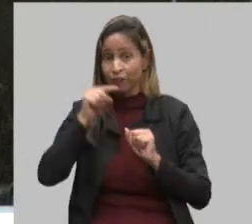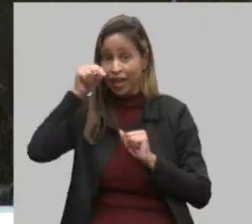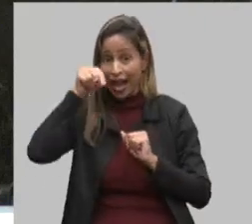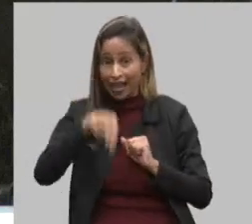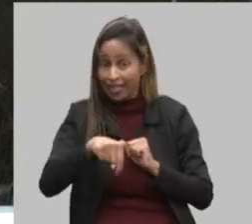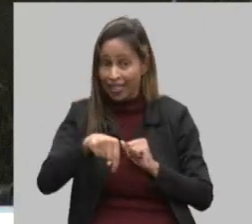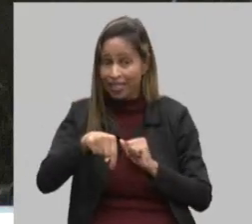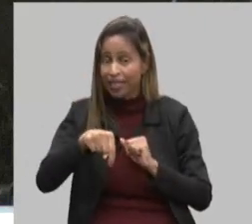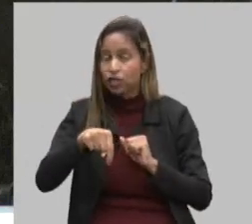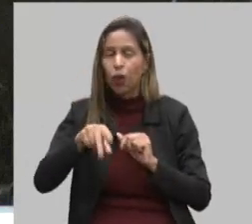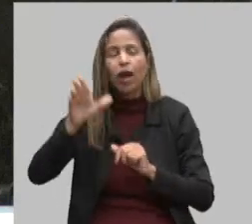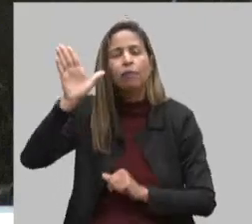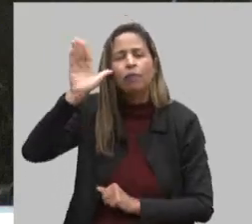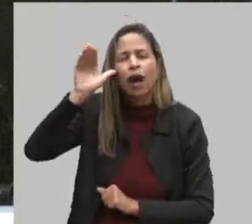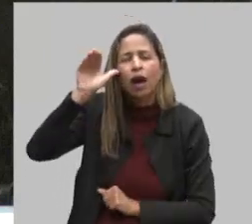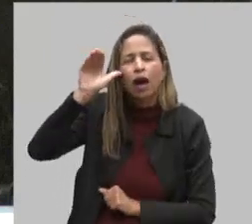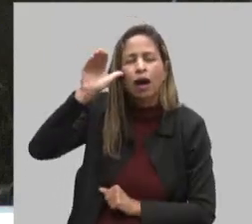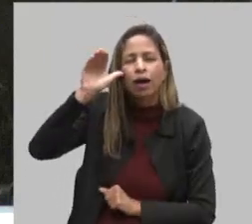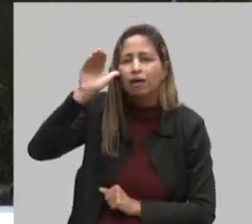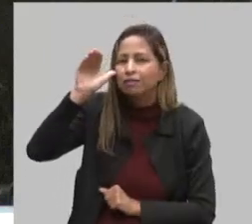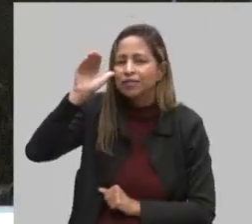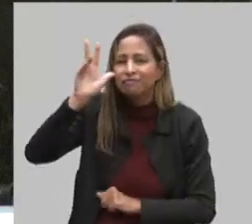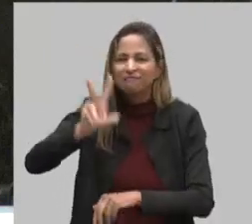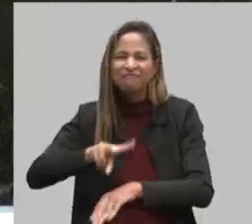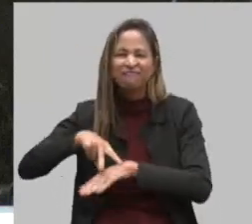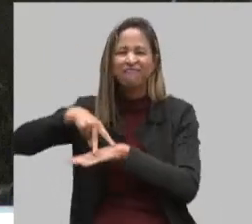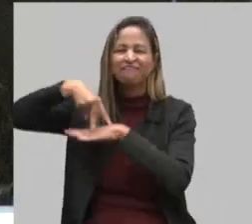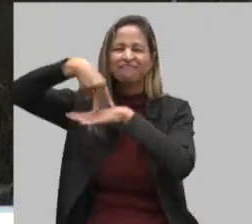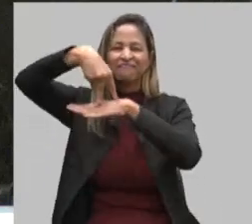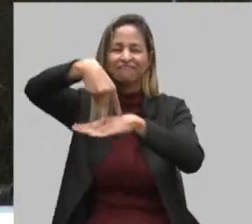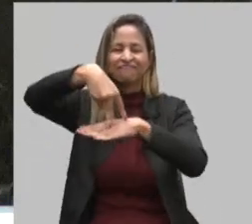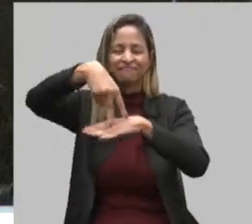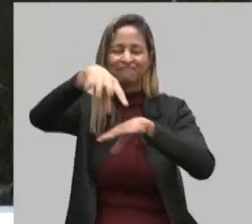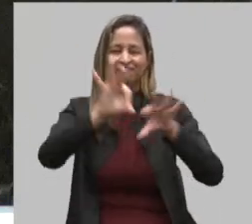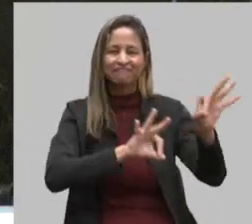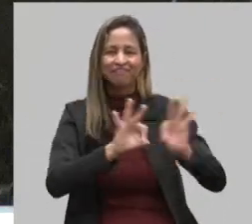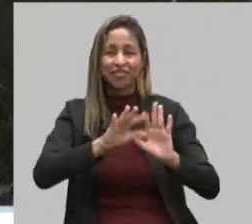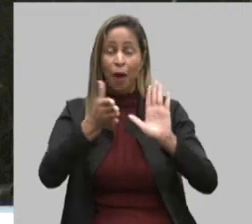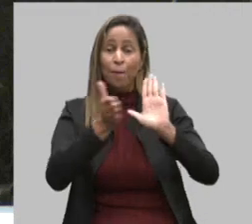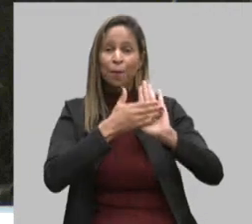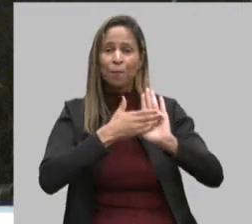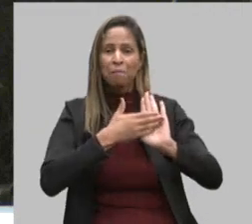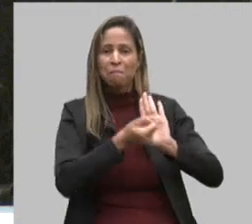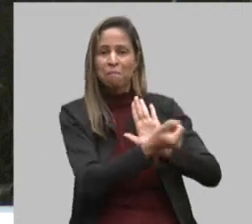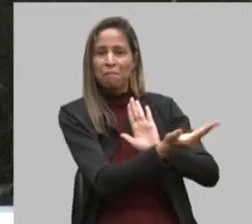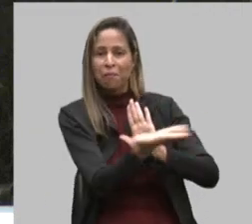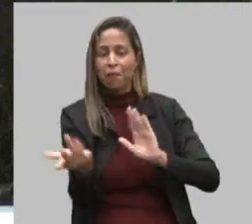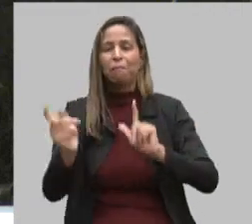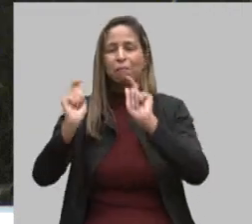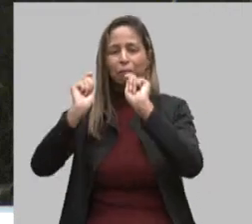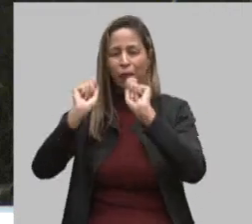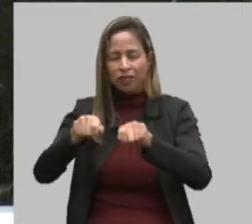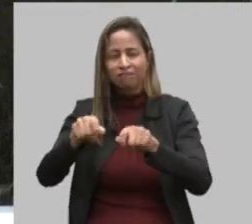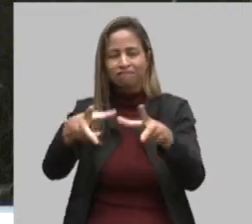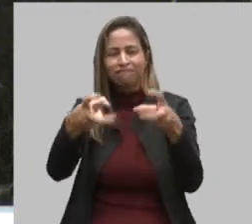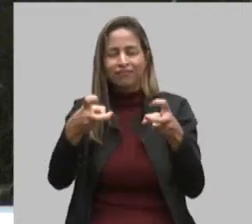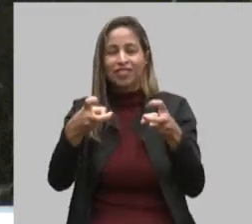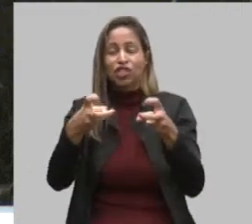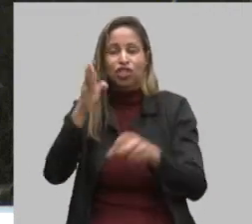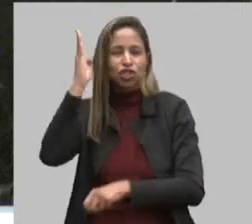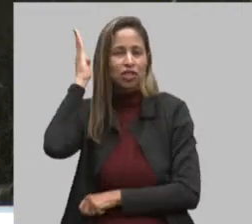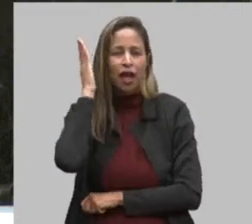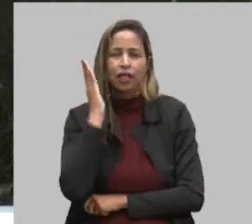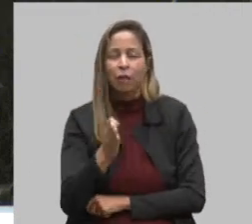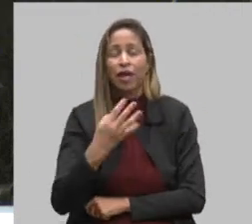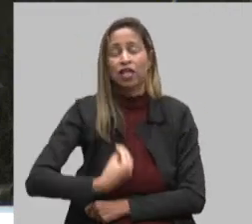são espectadores são protagonistas na elaboração de propostas que poderão impactar diretamente as suas